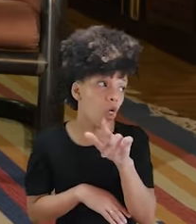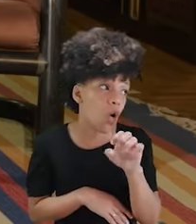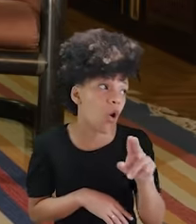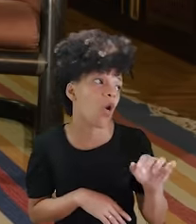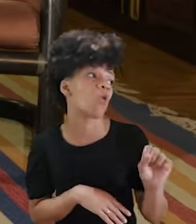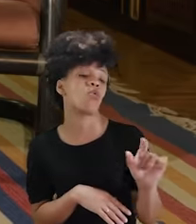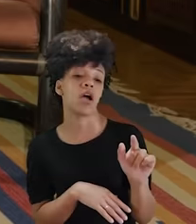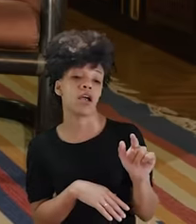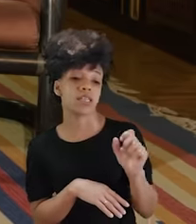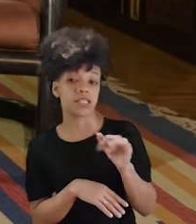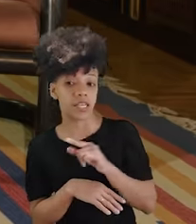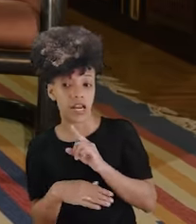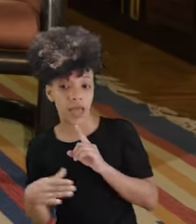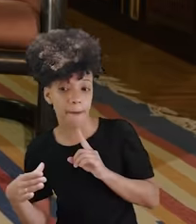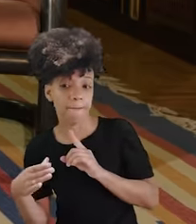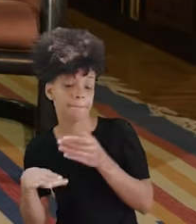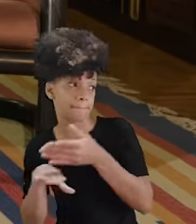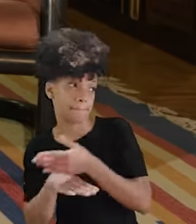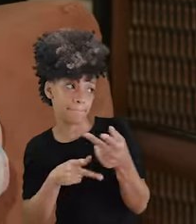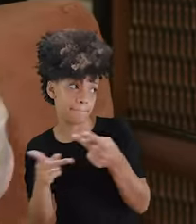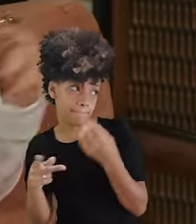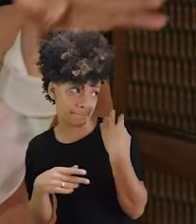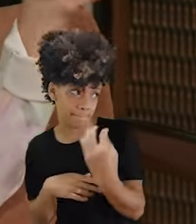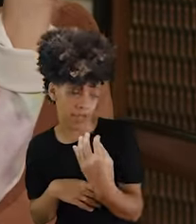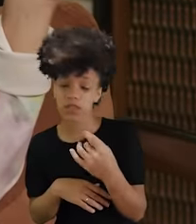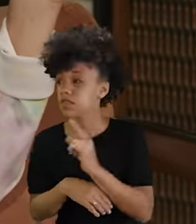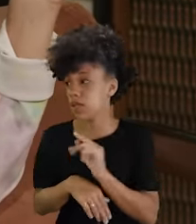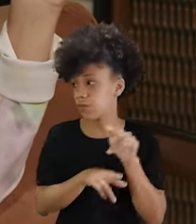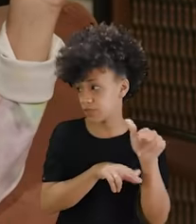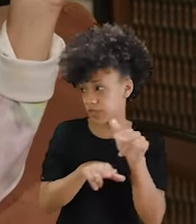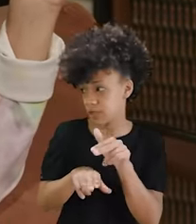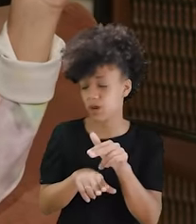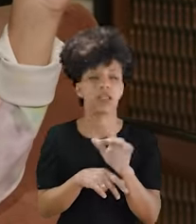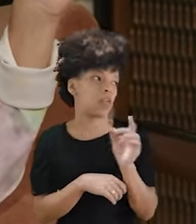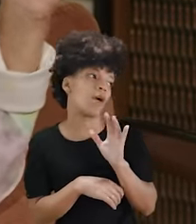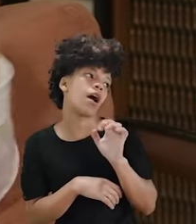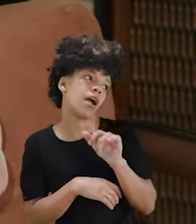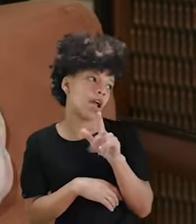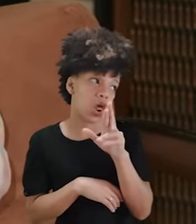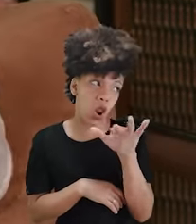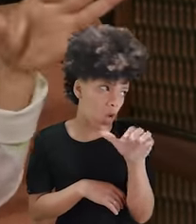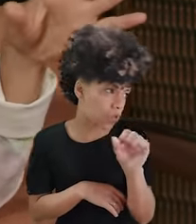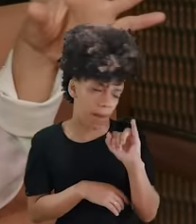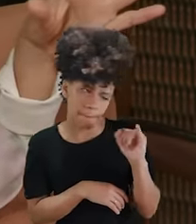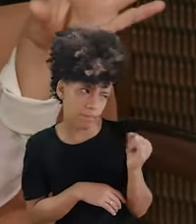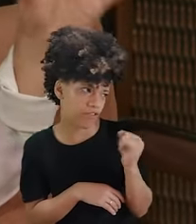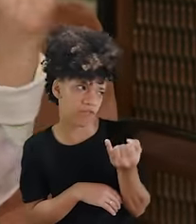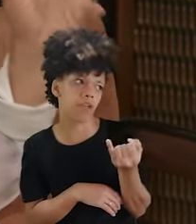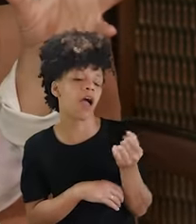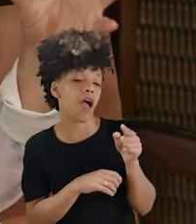for um passageiro não posso aí sim pode calor ou vai